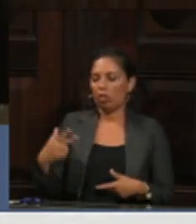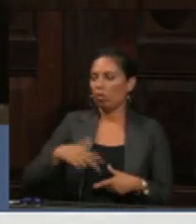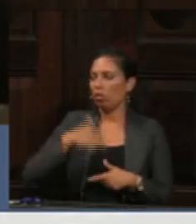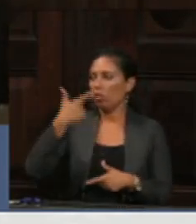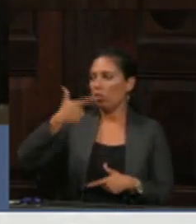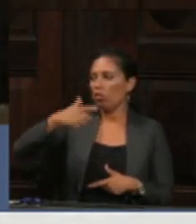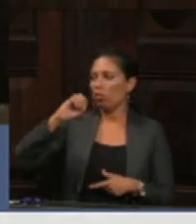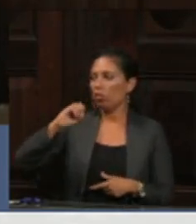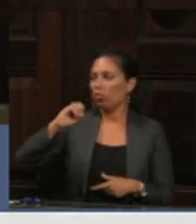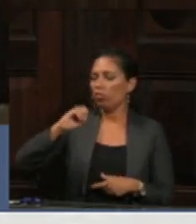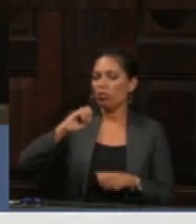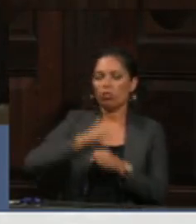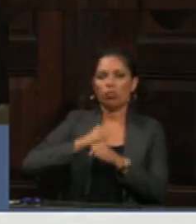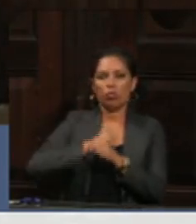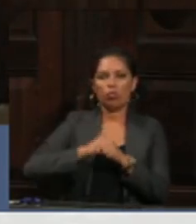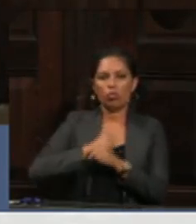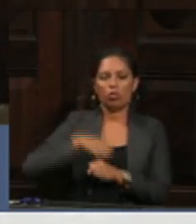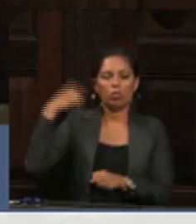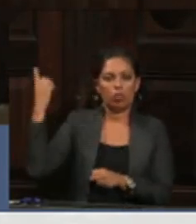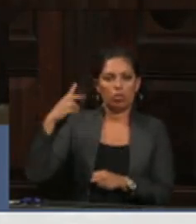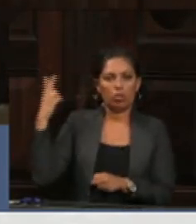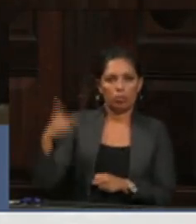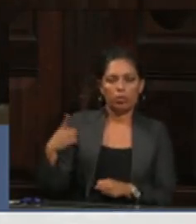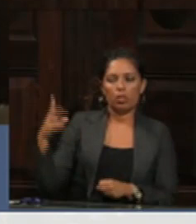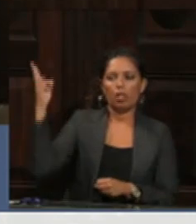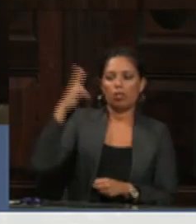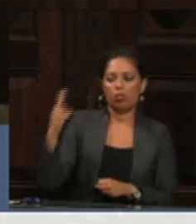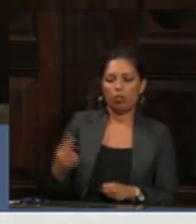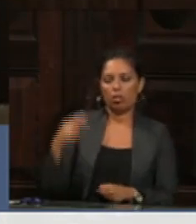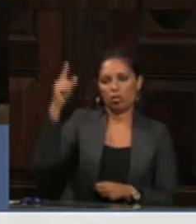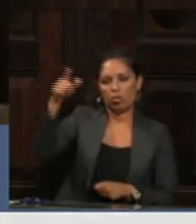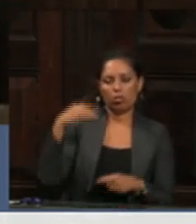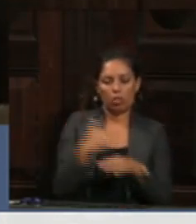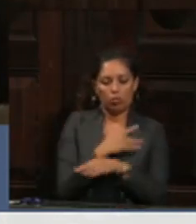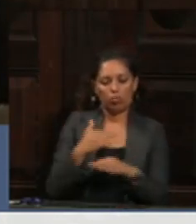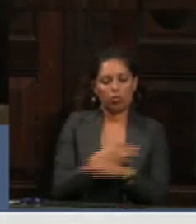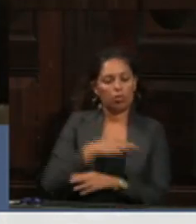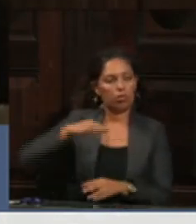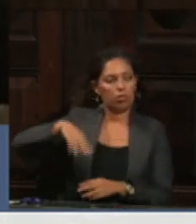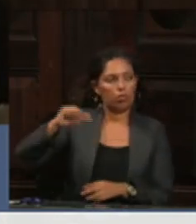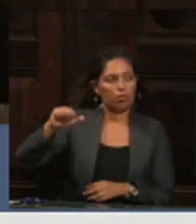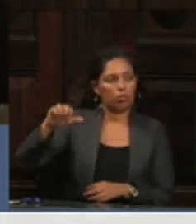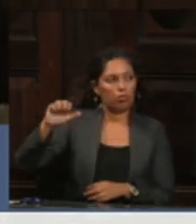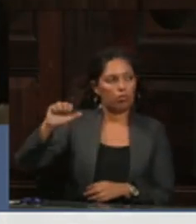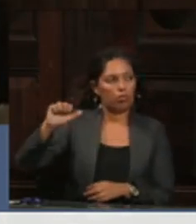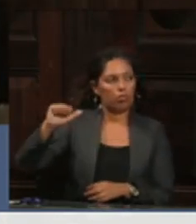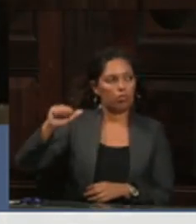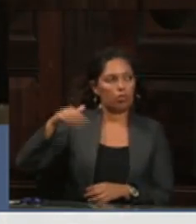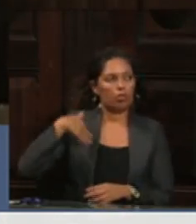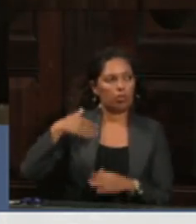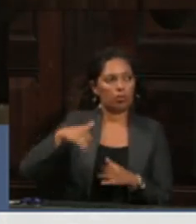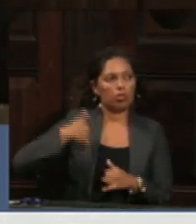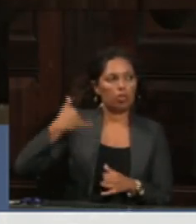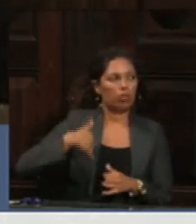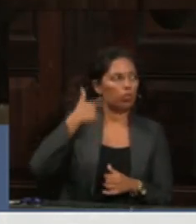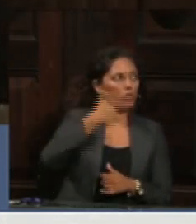5 vezes vereador no município de Macaé, fui vereador dos 21 aos 41